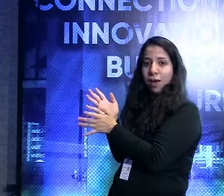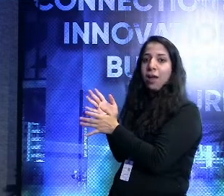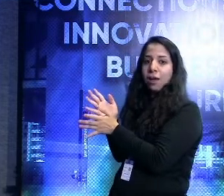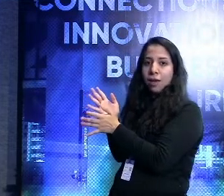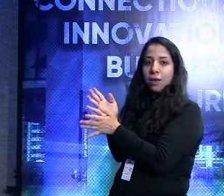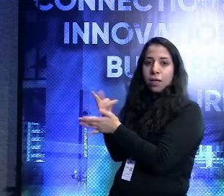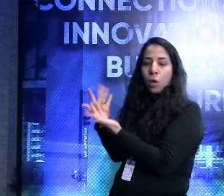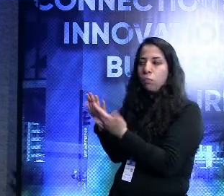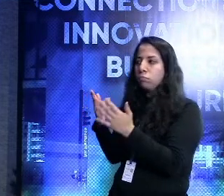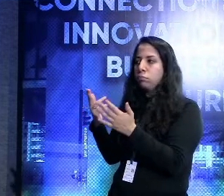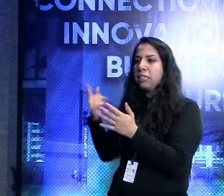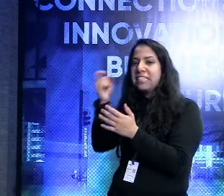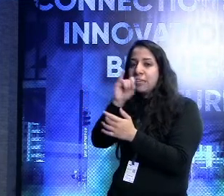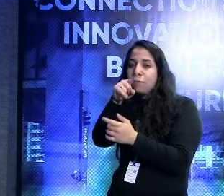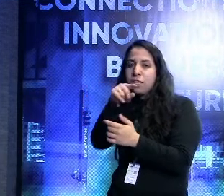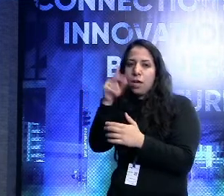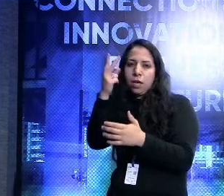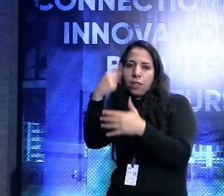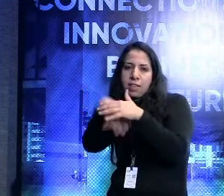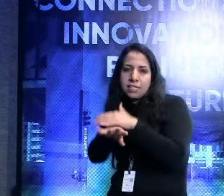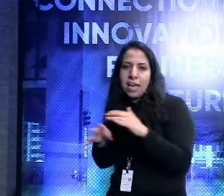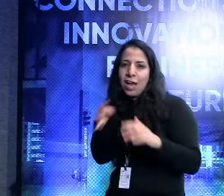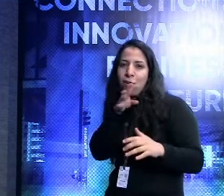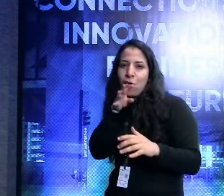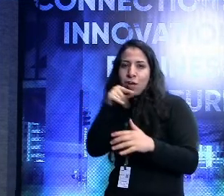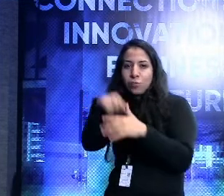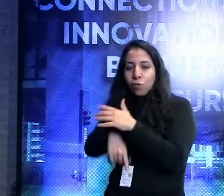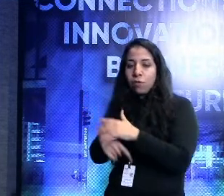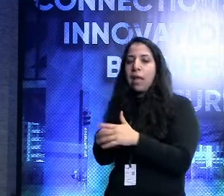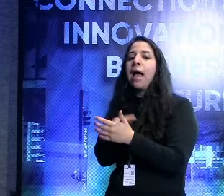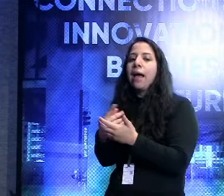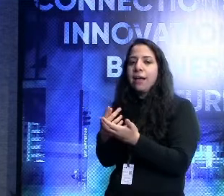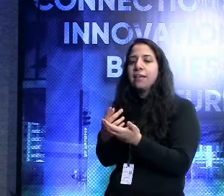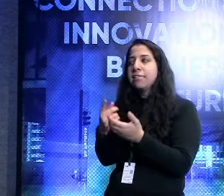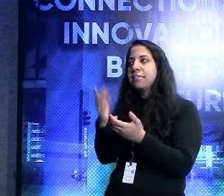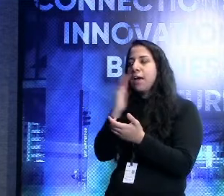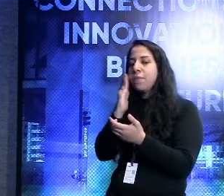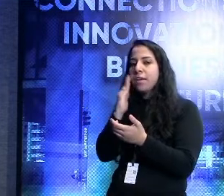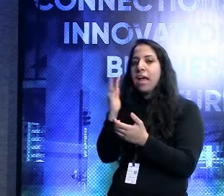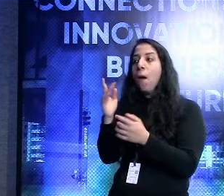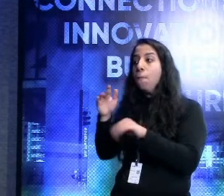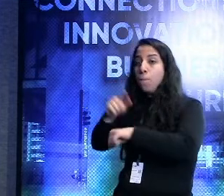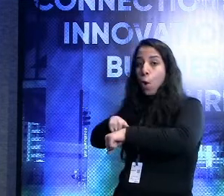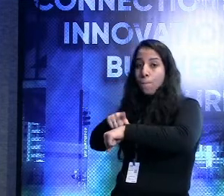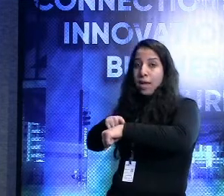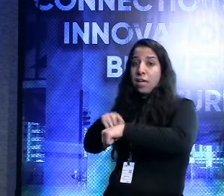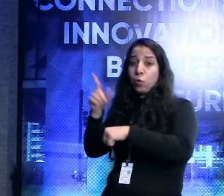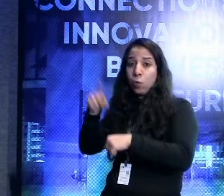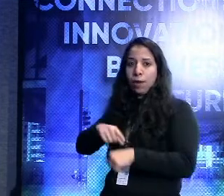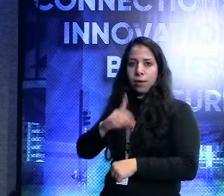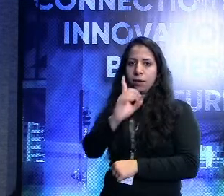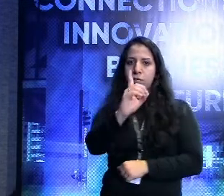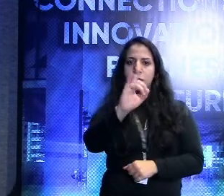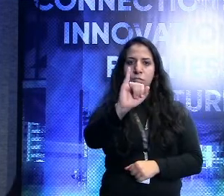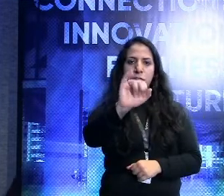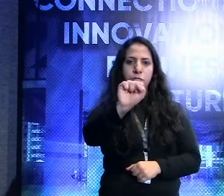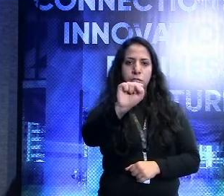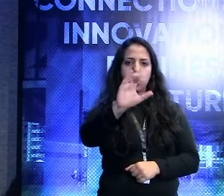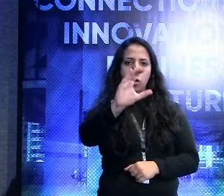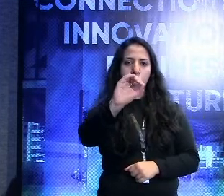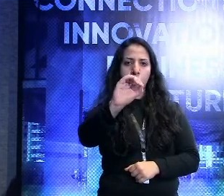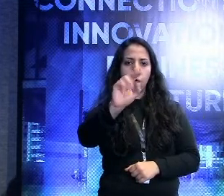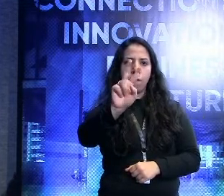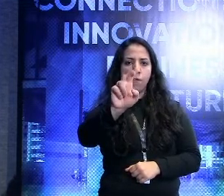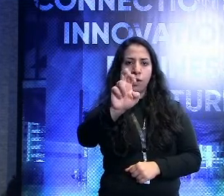fundo, a gente costuma dizer que um dos principais momentos para nós é o discover. Discover, tudo se clareia para a